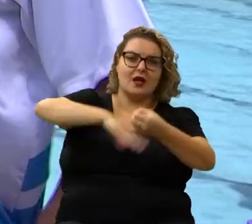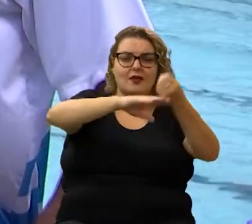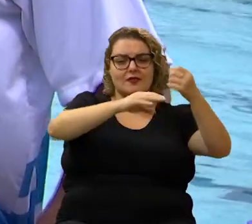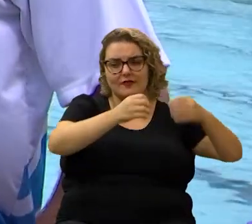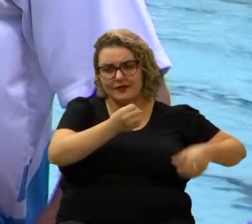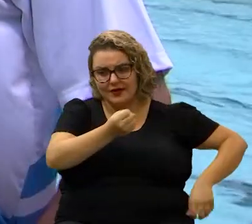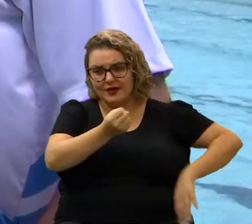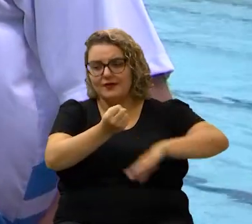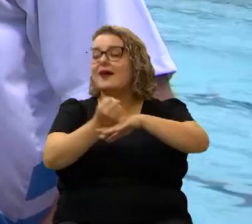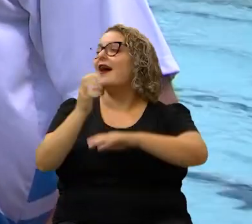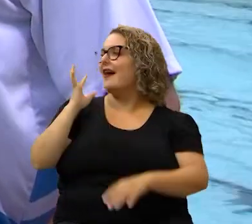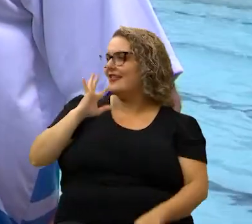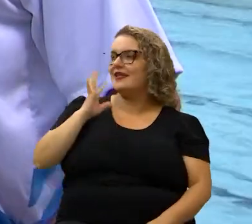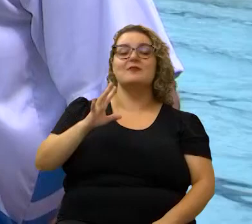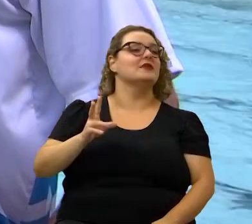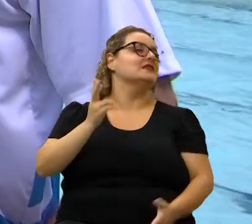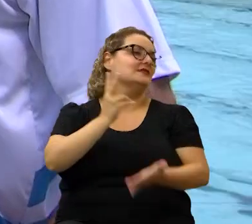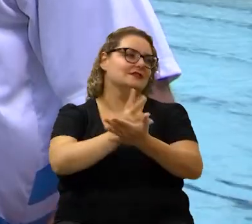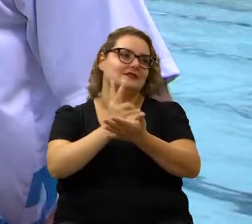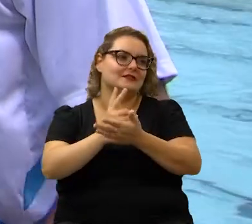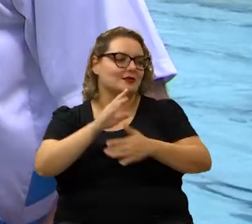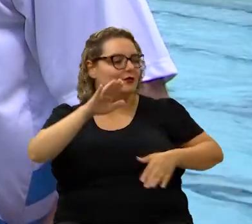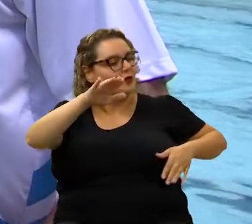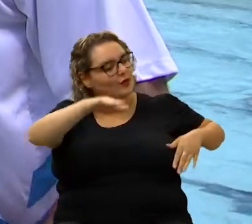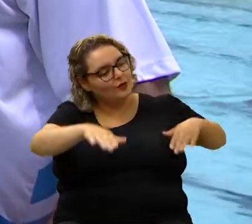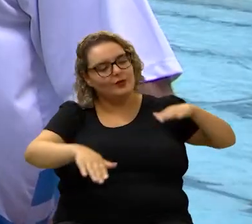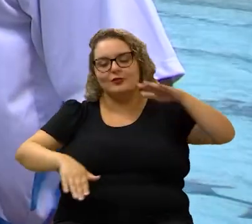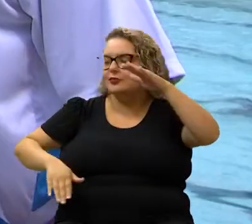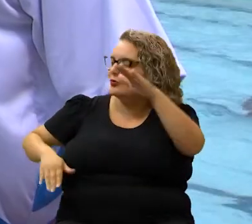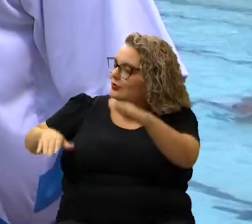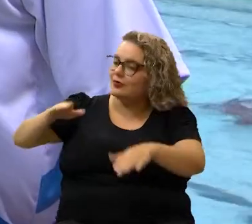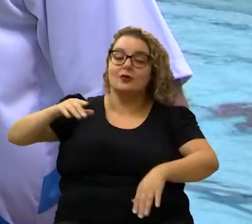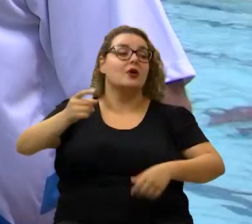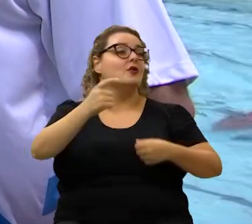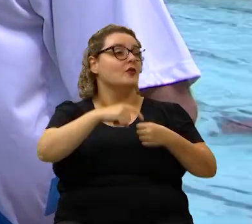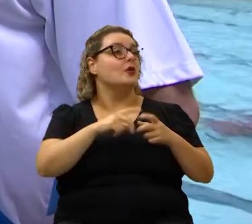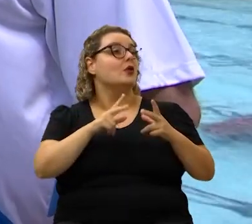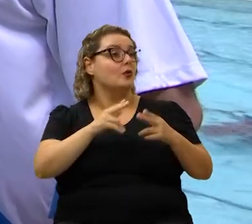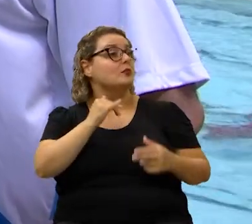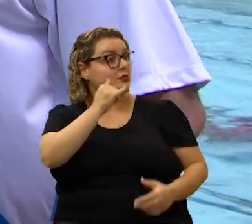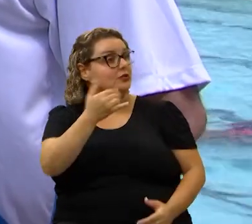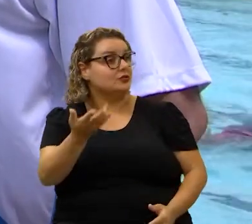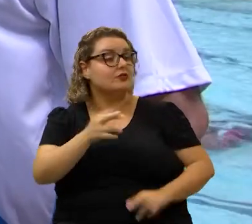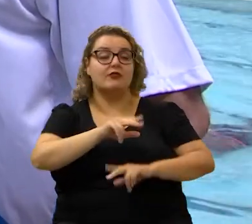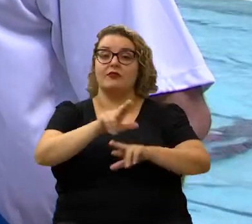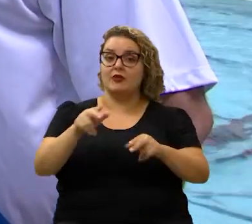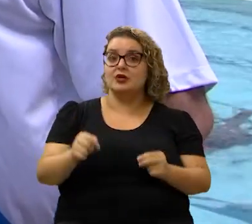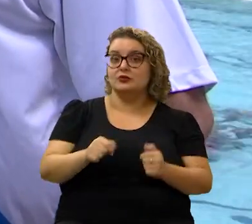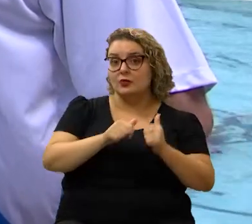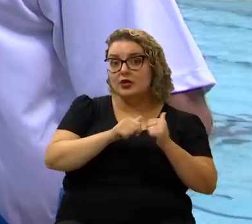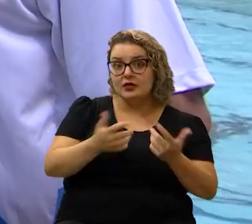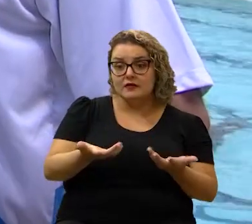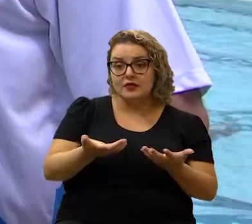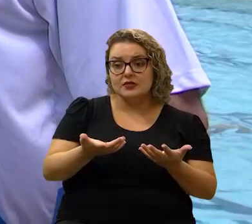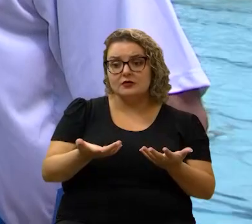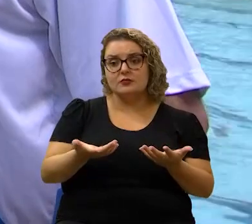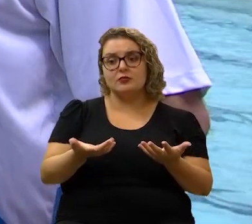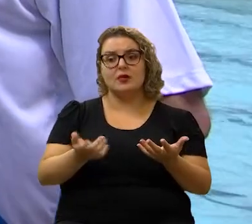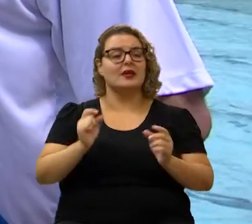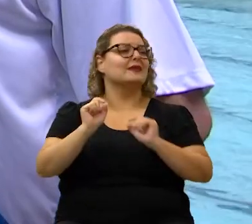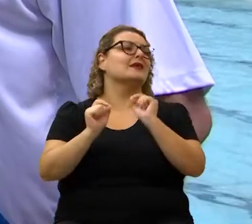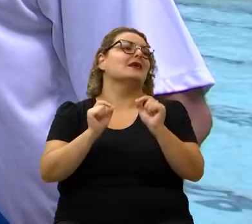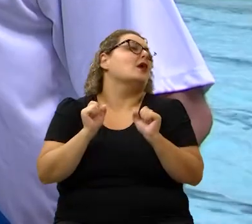futebol, viu, Cassiano? Mas legal. Eu sempre gostei muito de nadar. Eu preciso voltar porque traz, como você disse, inúmeros